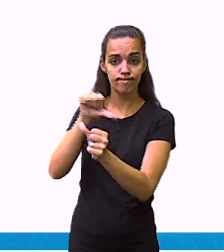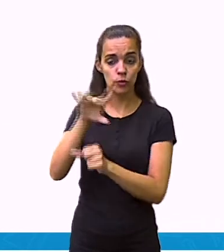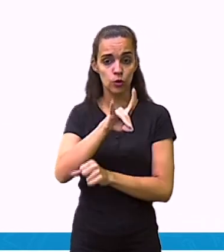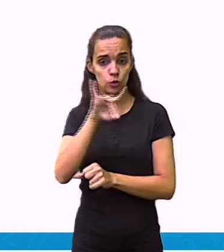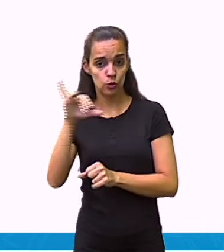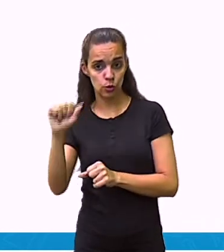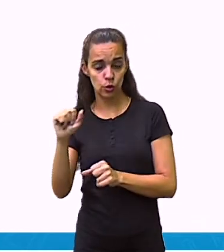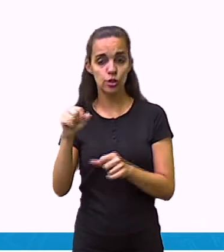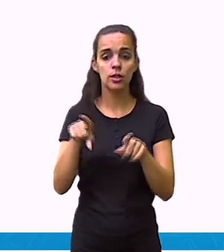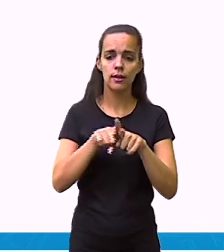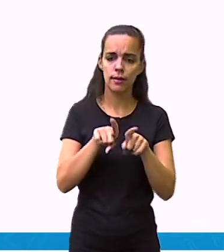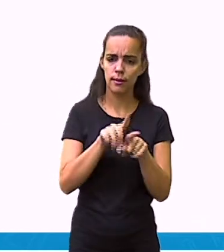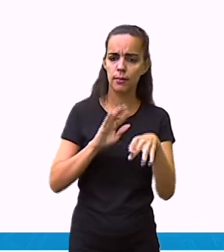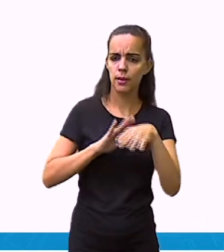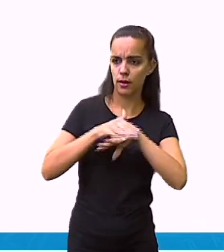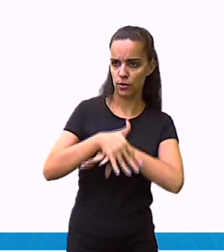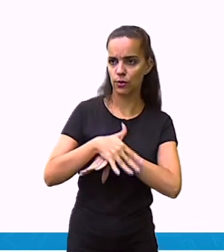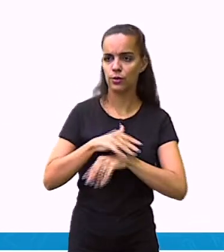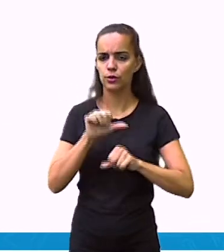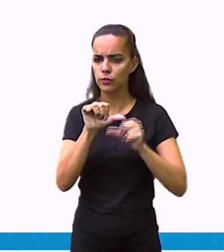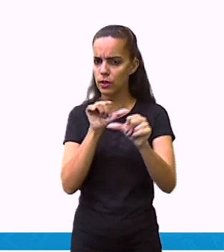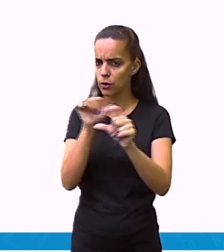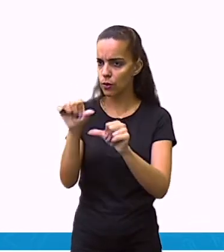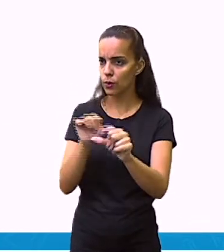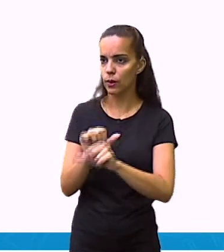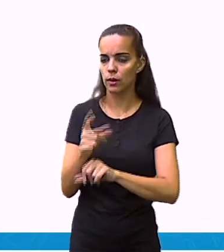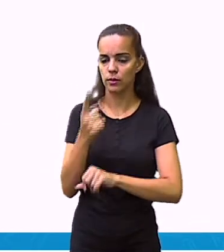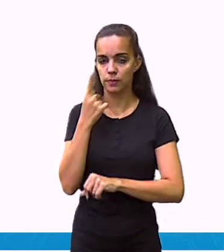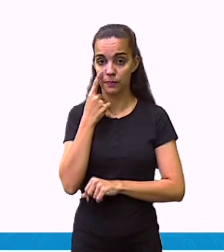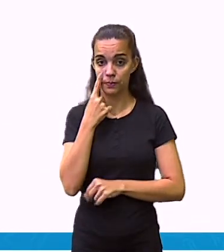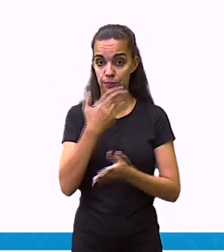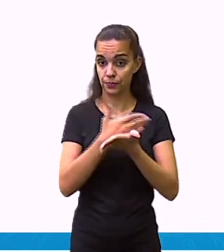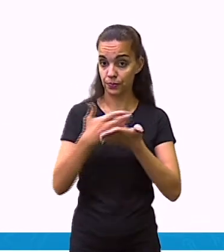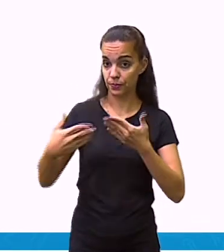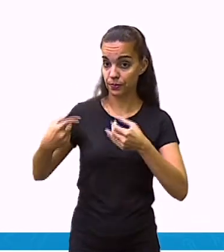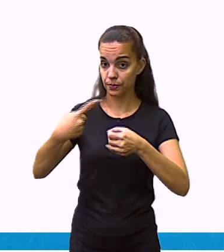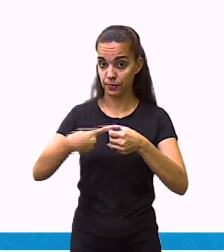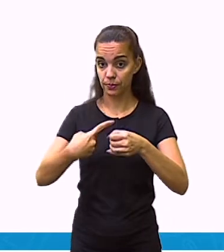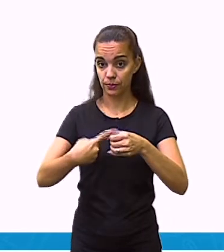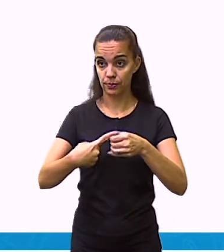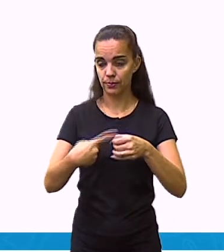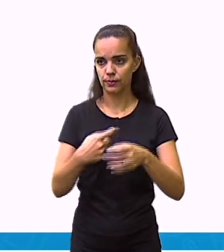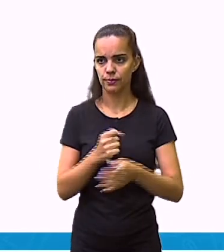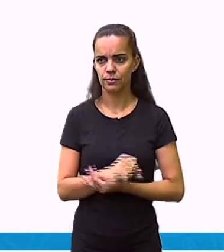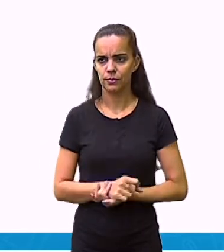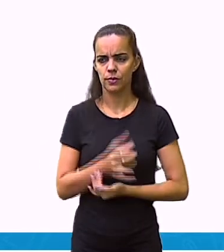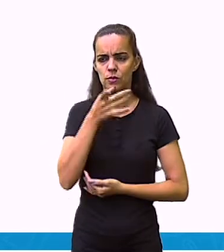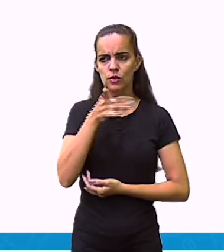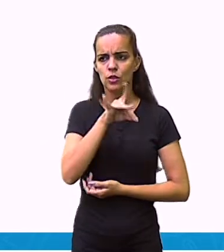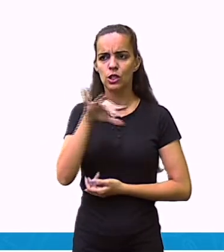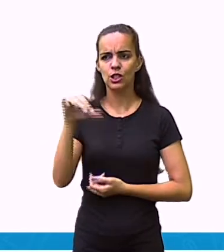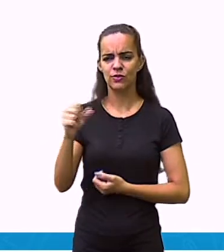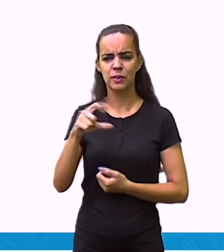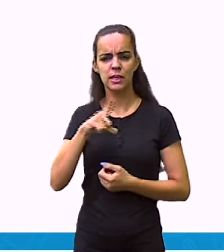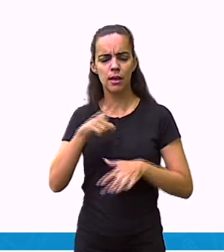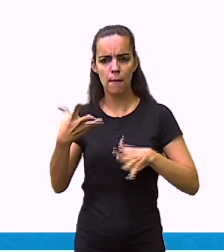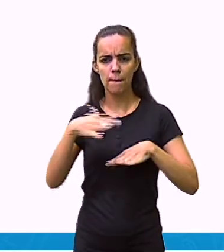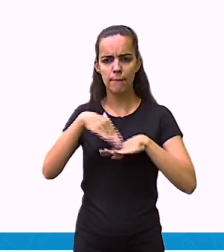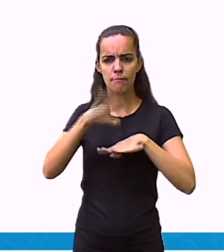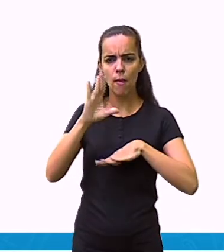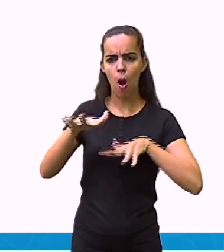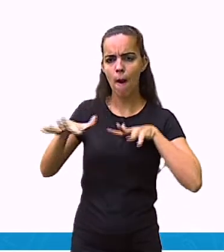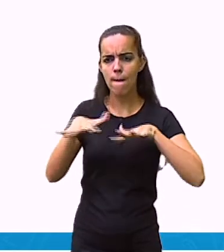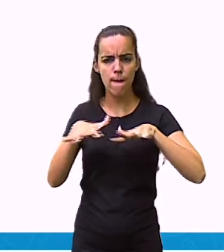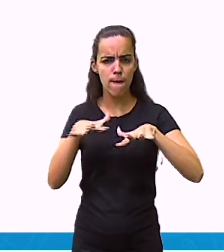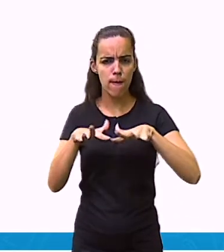dia e da noite. Vamos começar pela cidade. O dia costuma ser mais